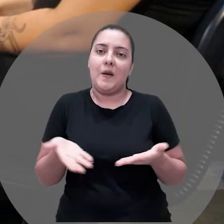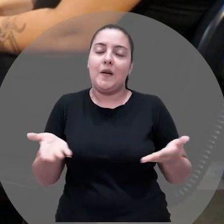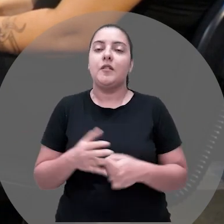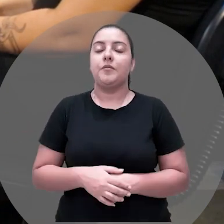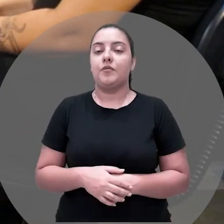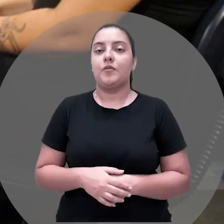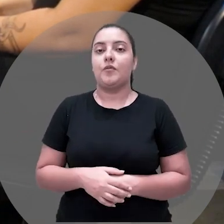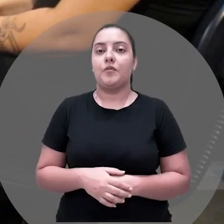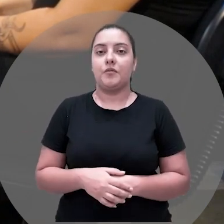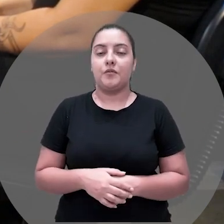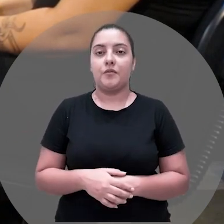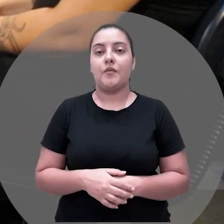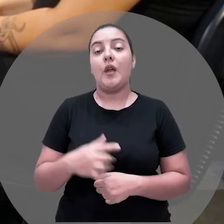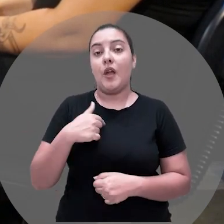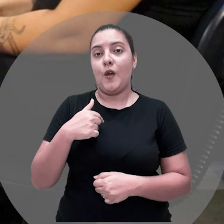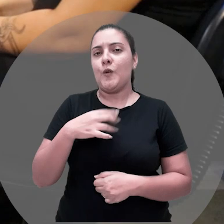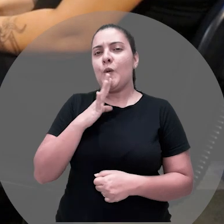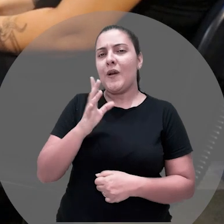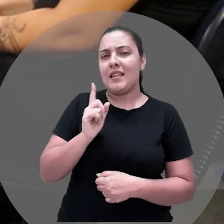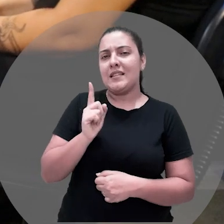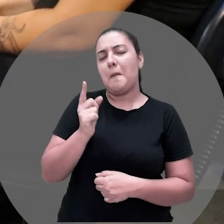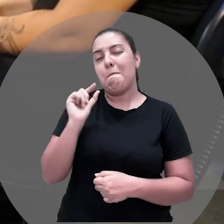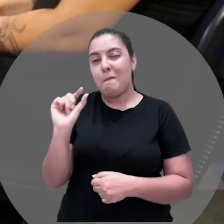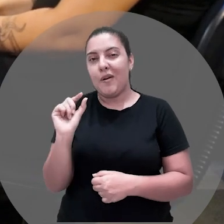recebê-la nem nos conhecemos